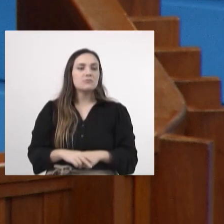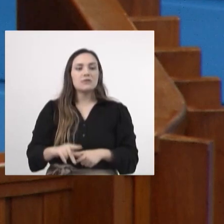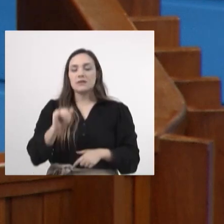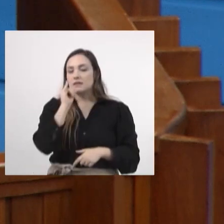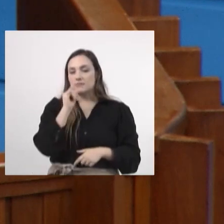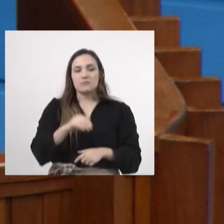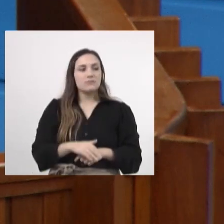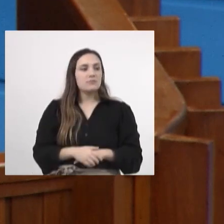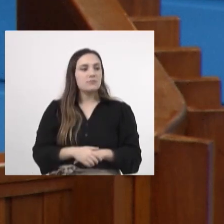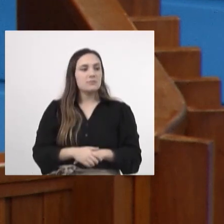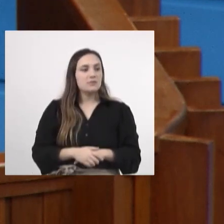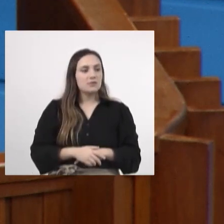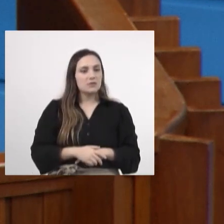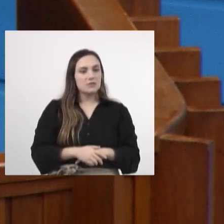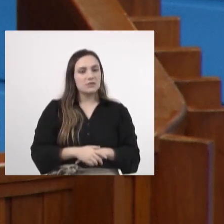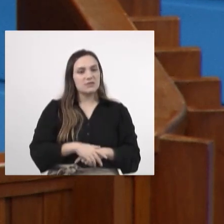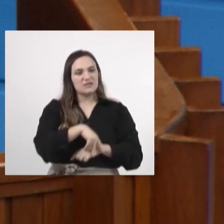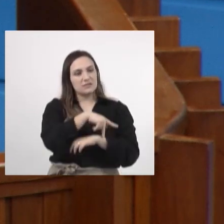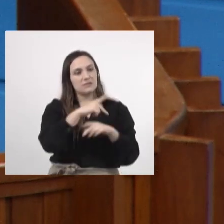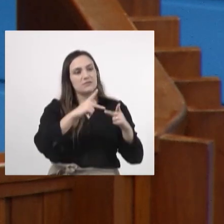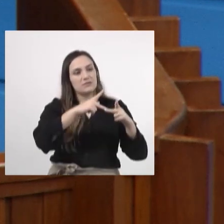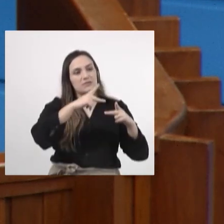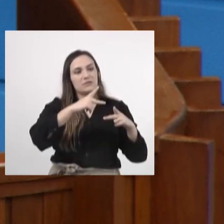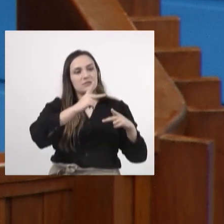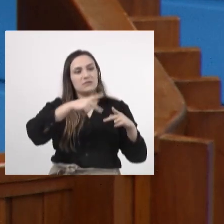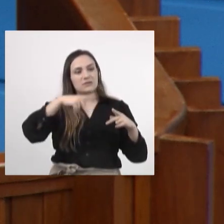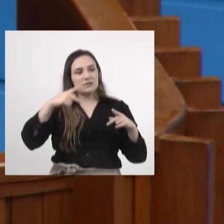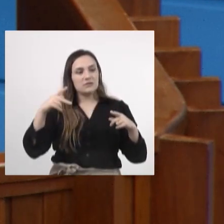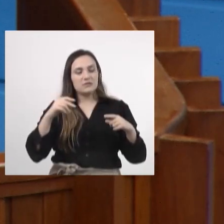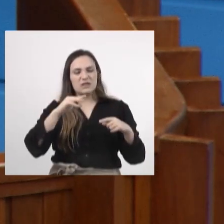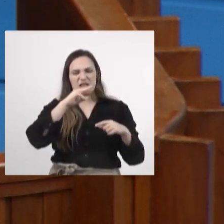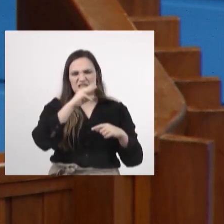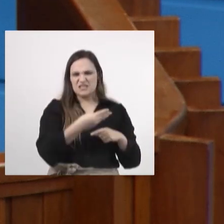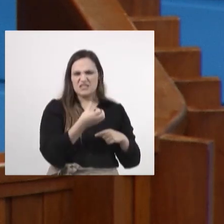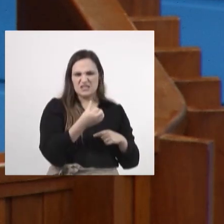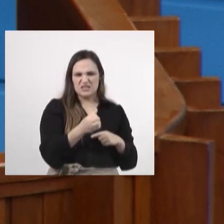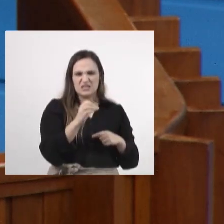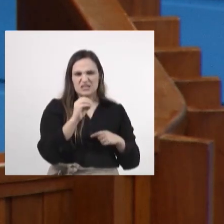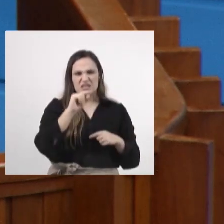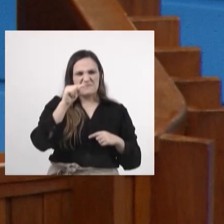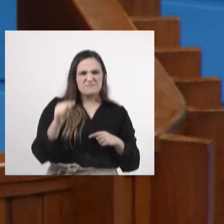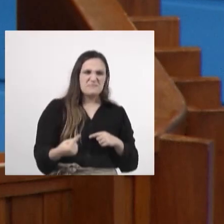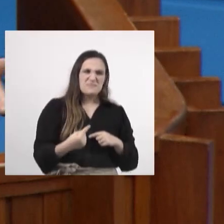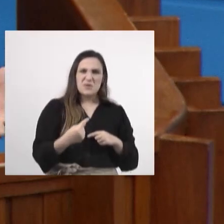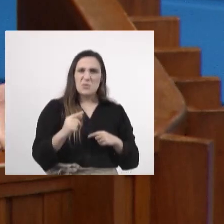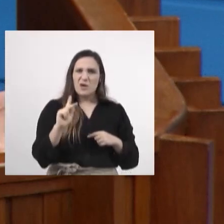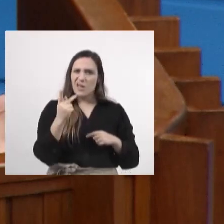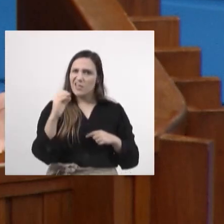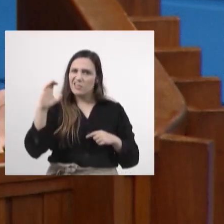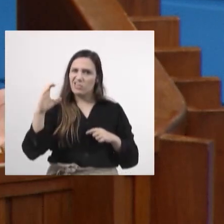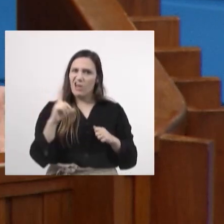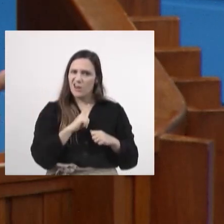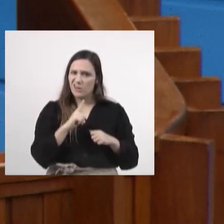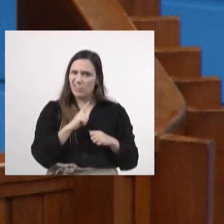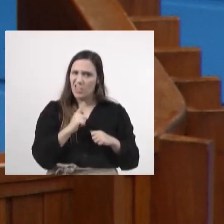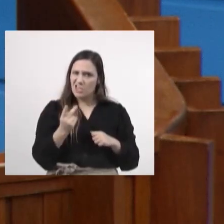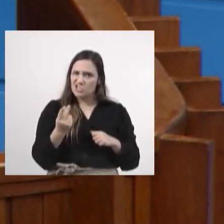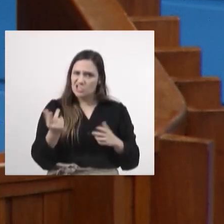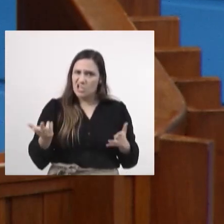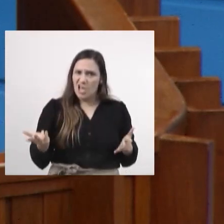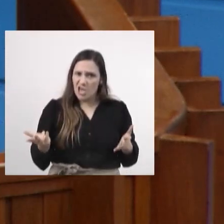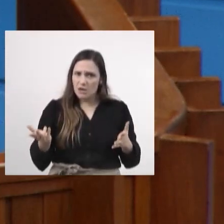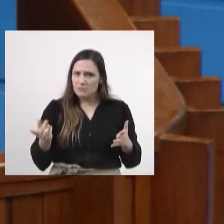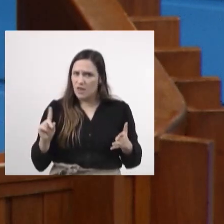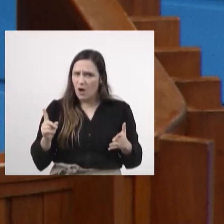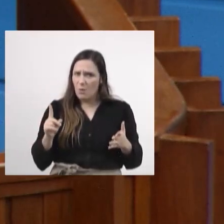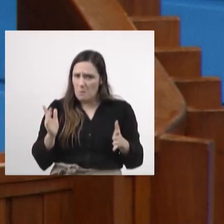com 360 mil hectares são pobres? Aí em Bonito. Então não é a terra. Por que